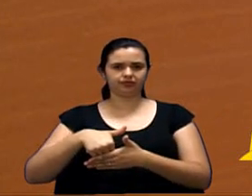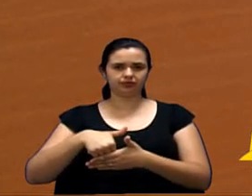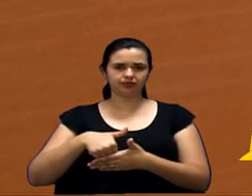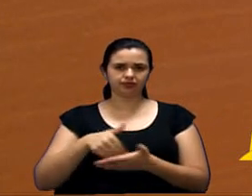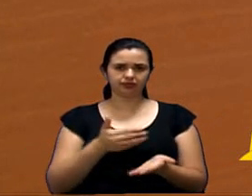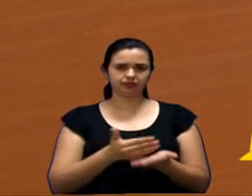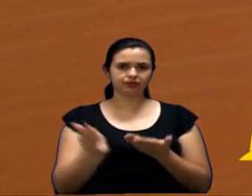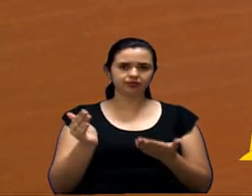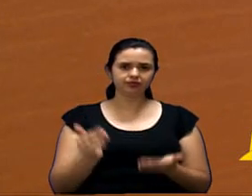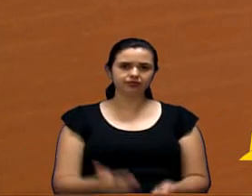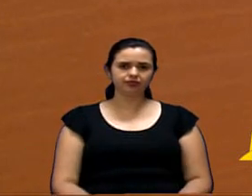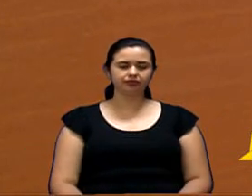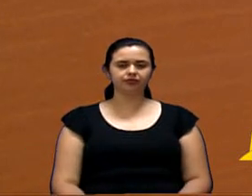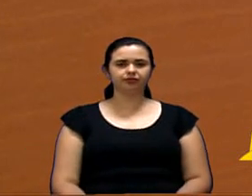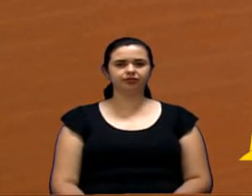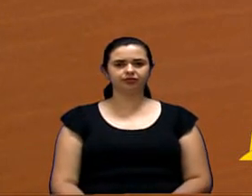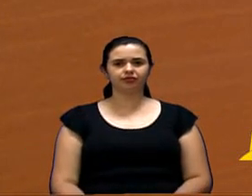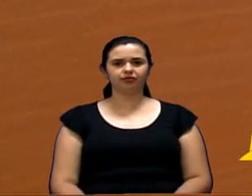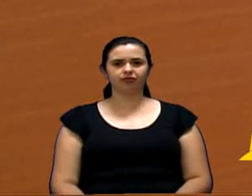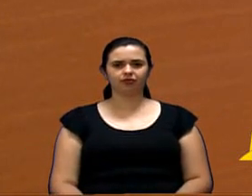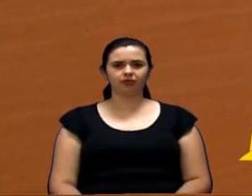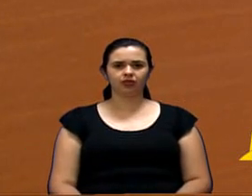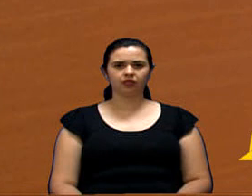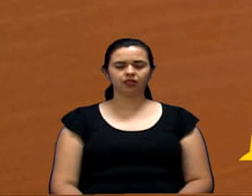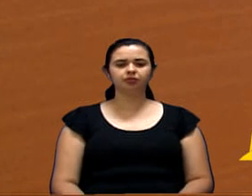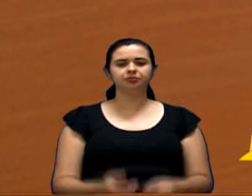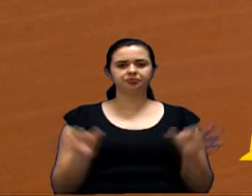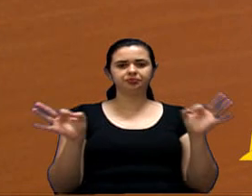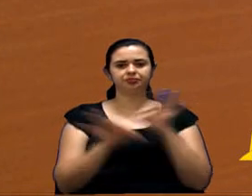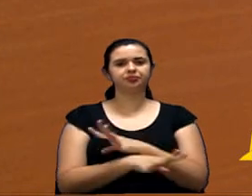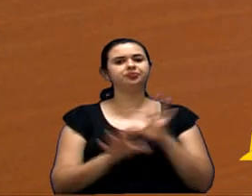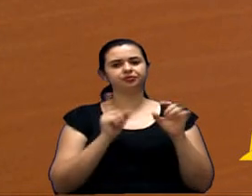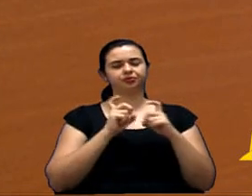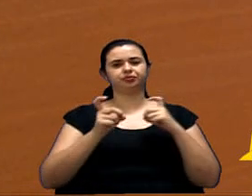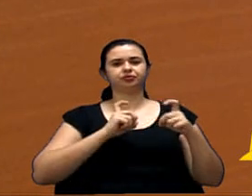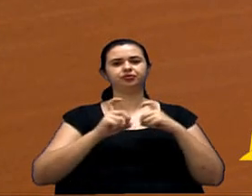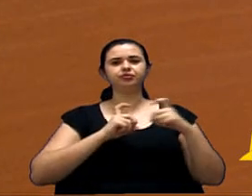falso vai. Vamos votar, vamos votar. É encerrada a discussão.